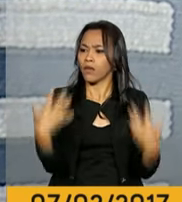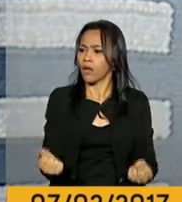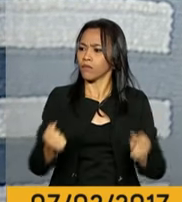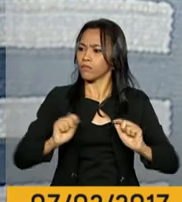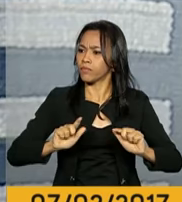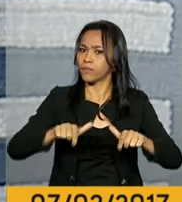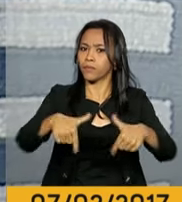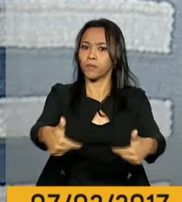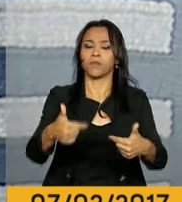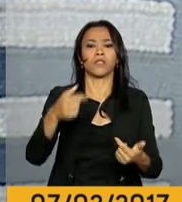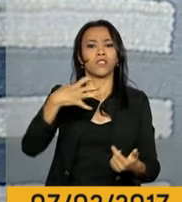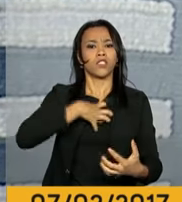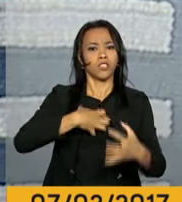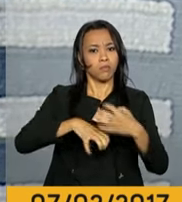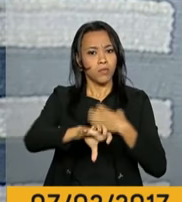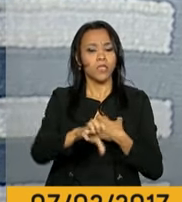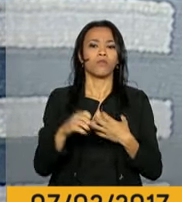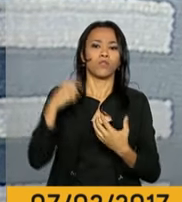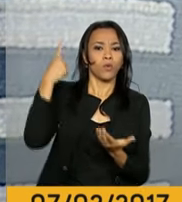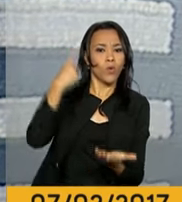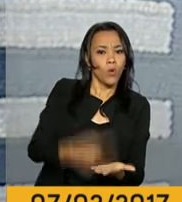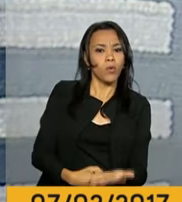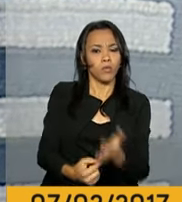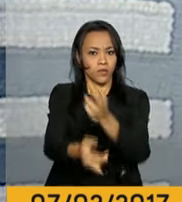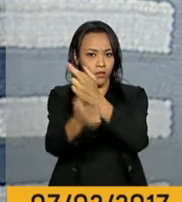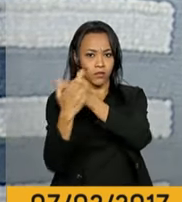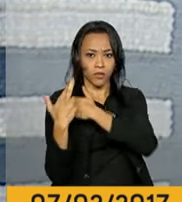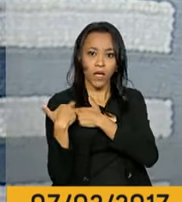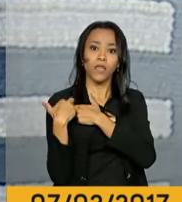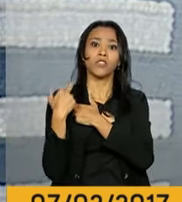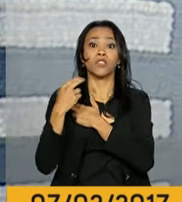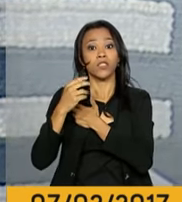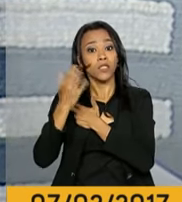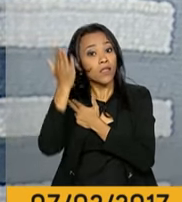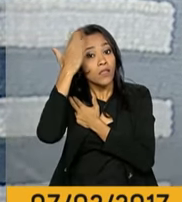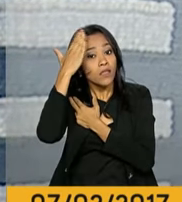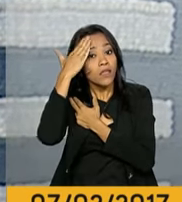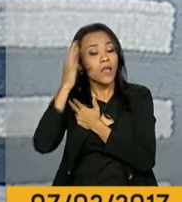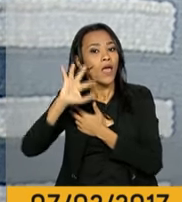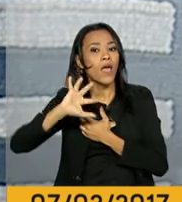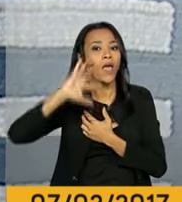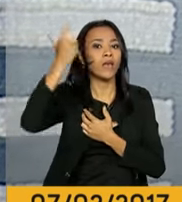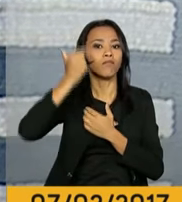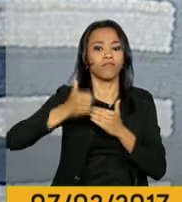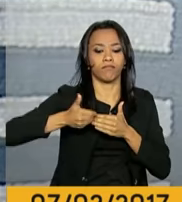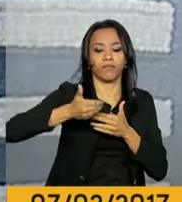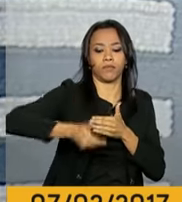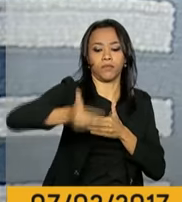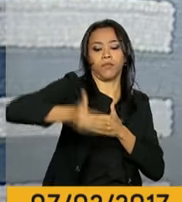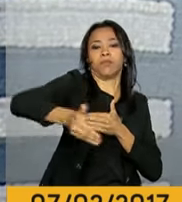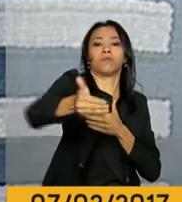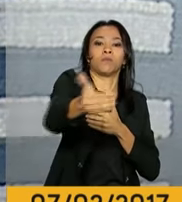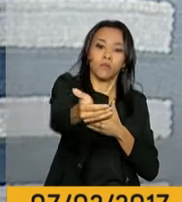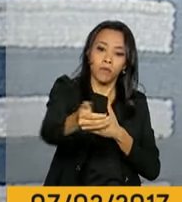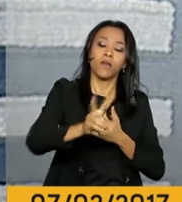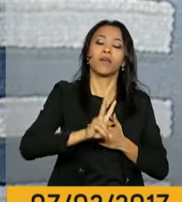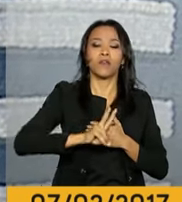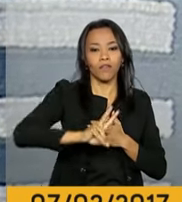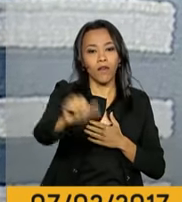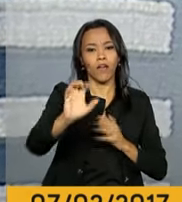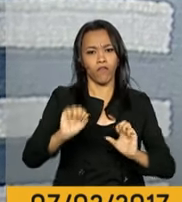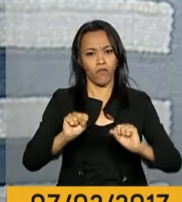de responsabilidade esse compromisso com resultados que fortalecerá nossa